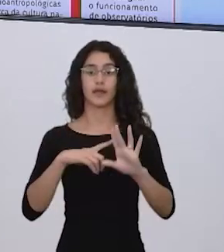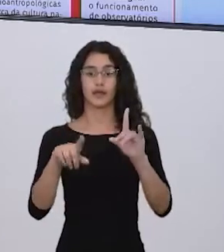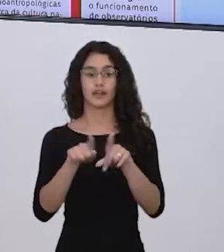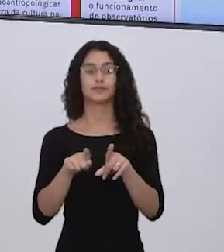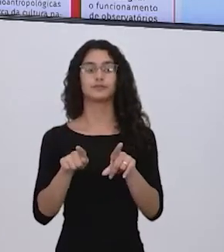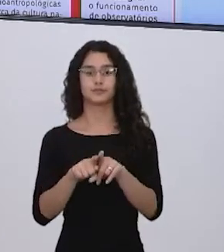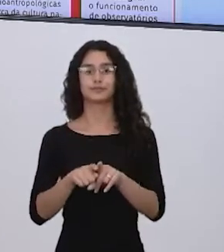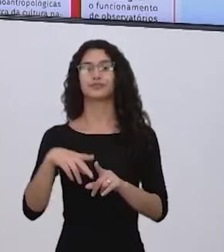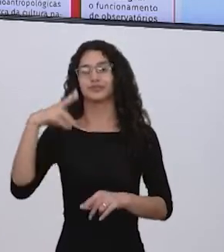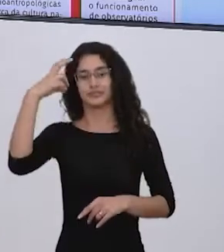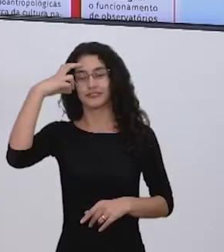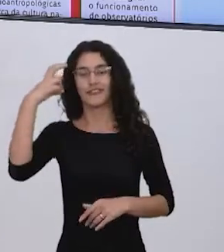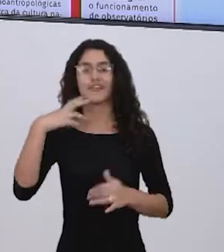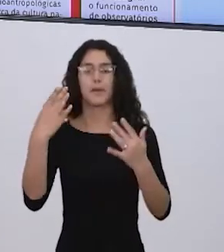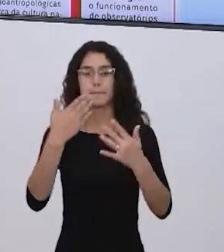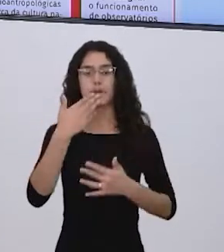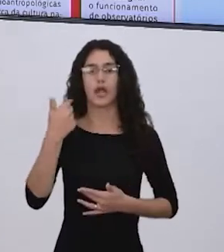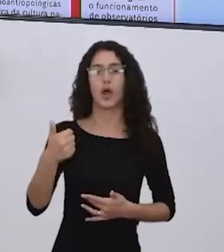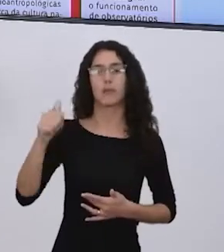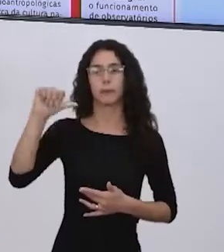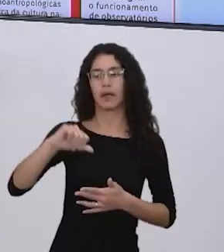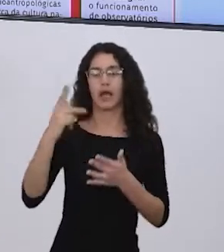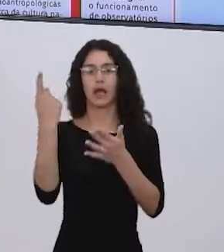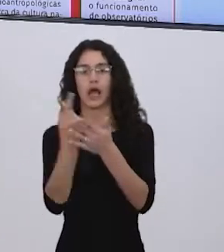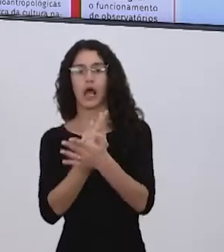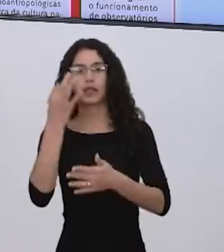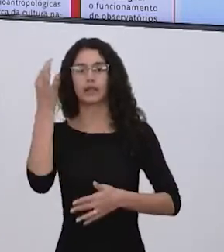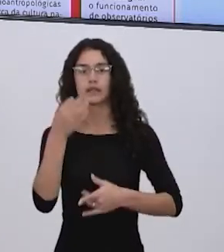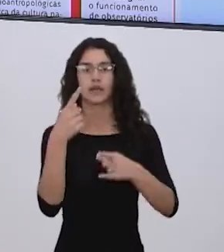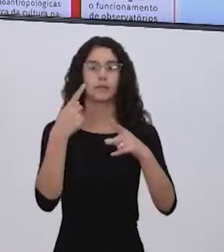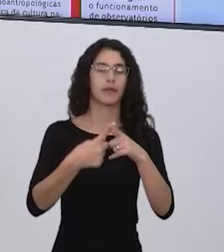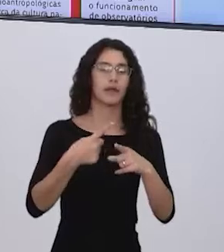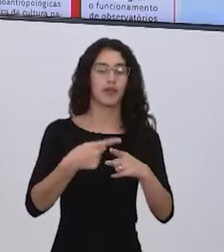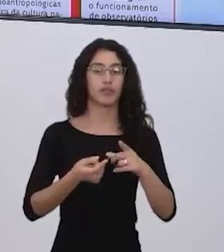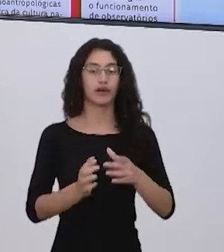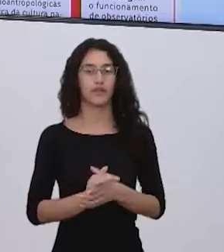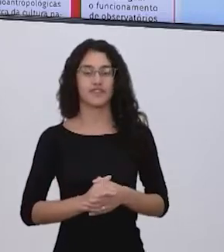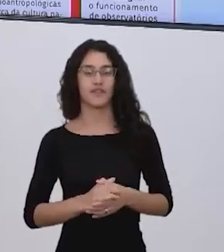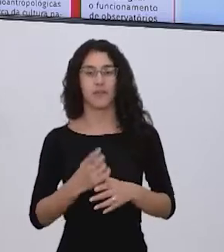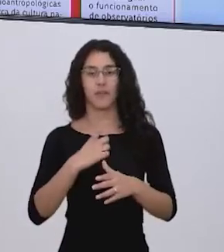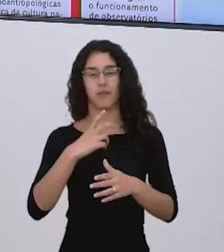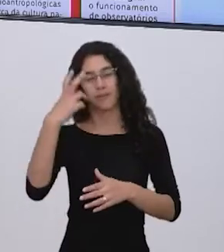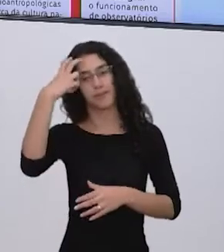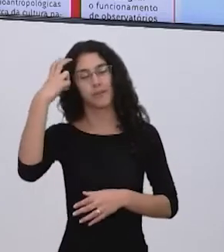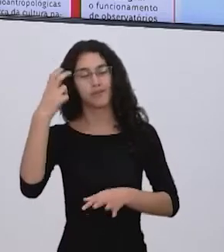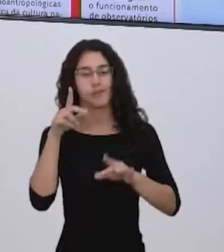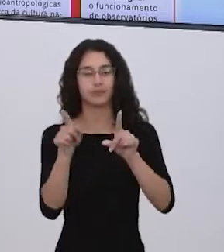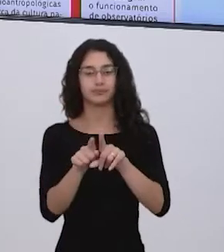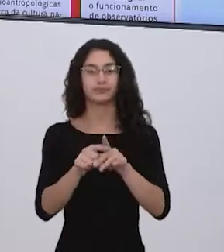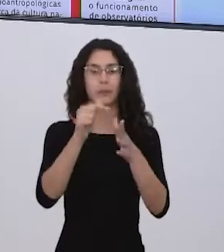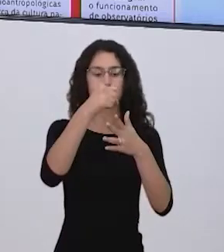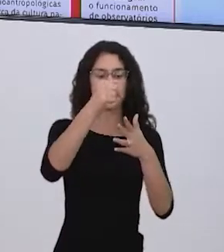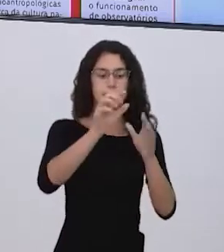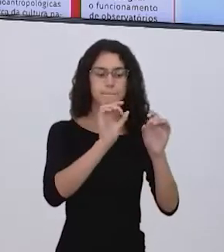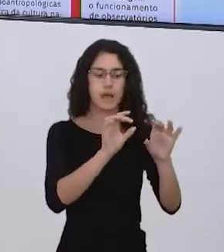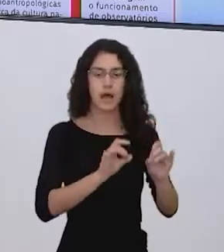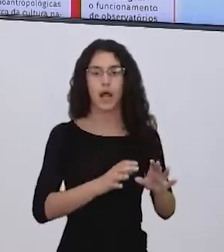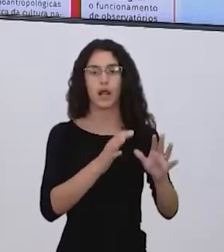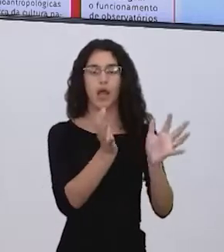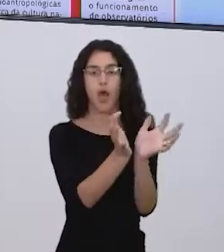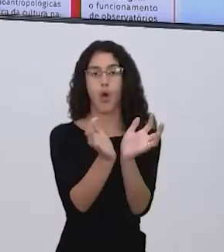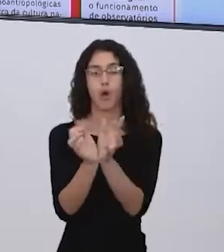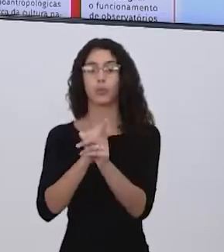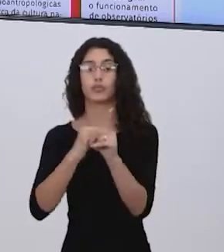de não existe cultura melhor ou pior, certa ou errada. Na verdade, a cultura, ela é específica para cada grupo social e